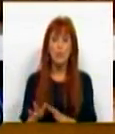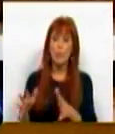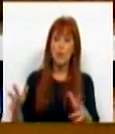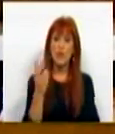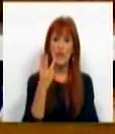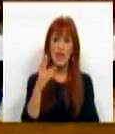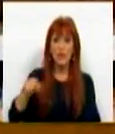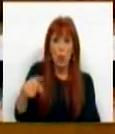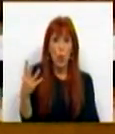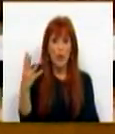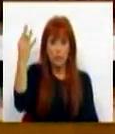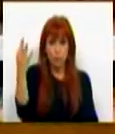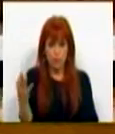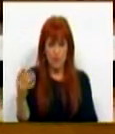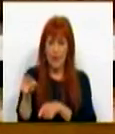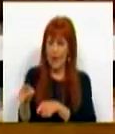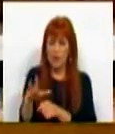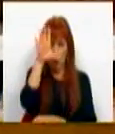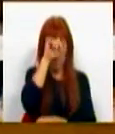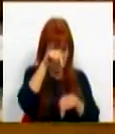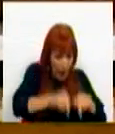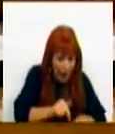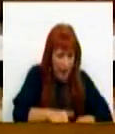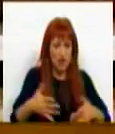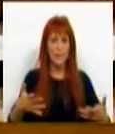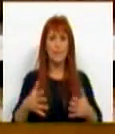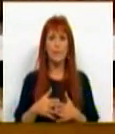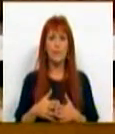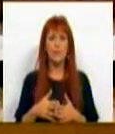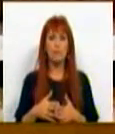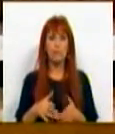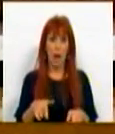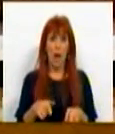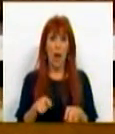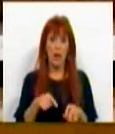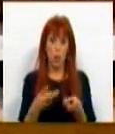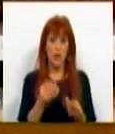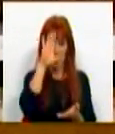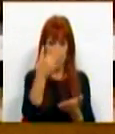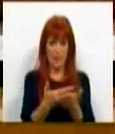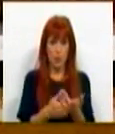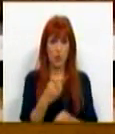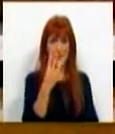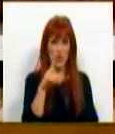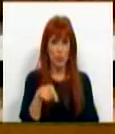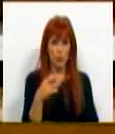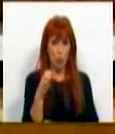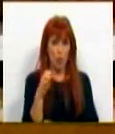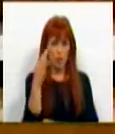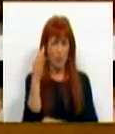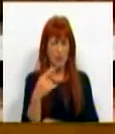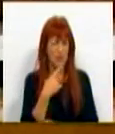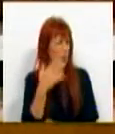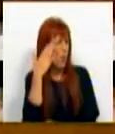crescimento de 3,4%. Ora, este Governo, e é isto que está no Orçamento de Estado, tem 3,8%.